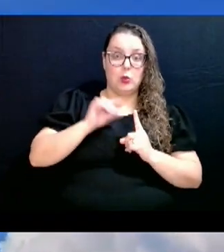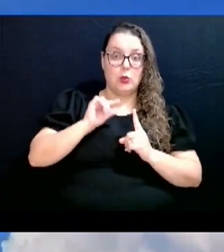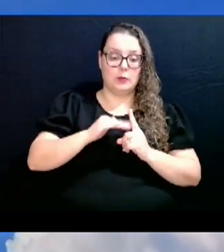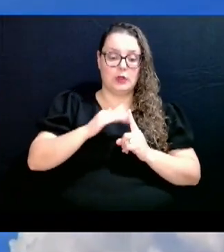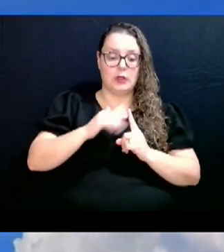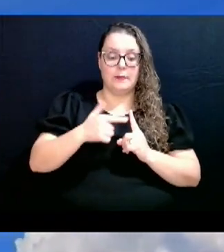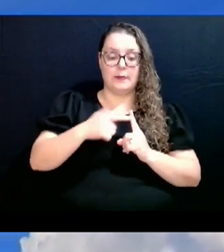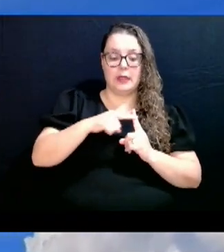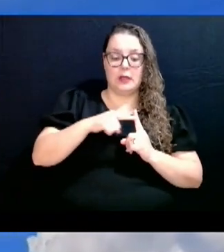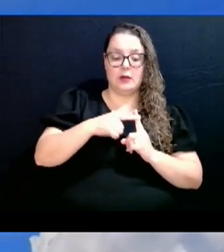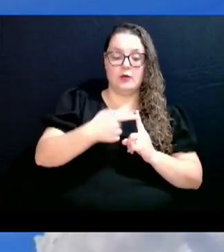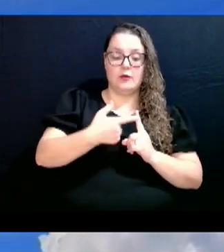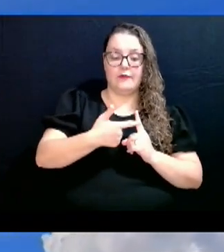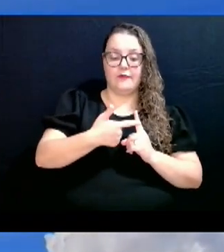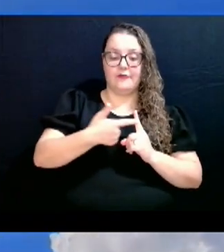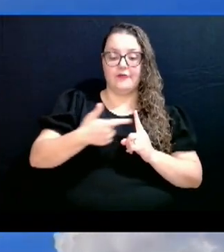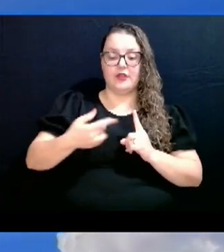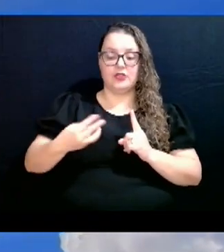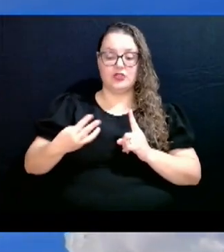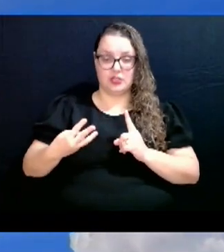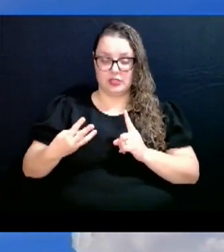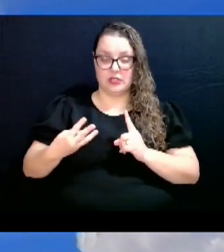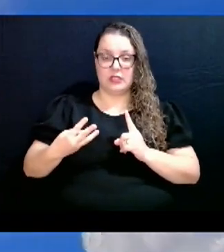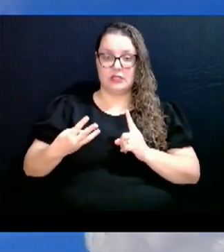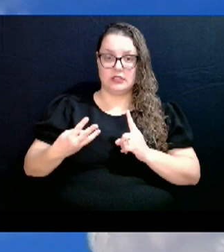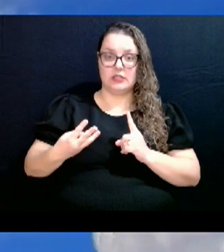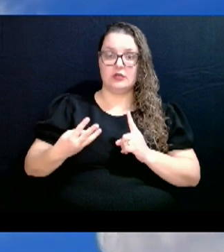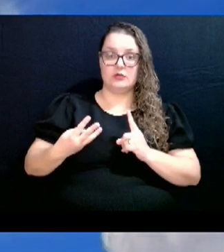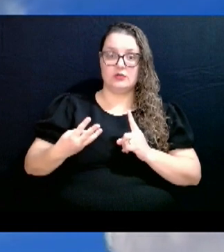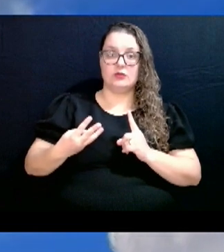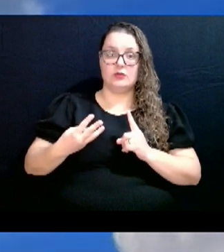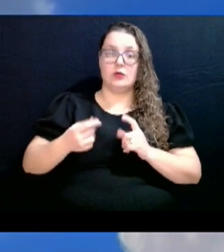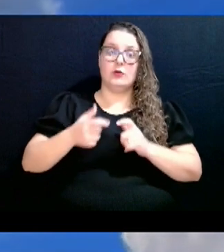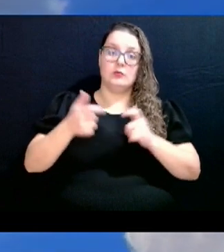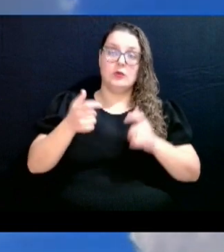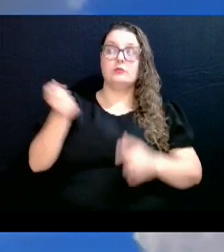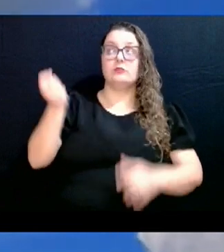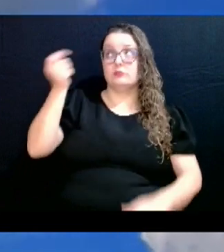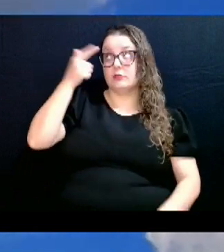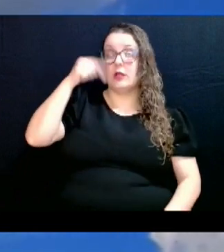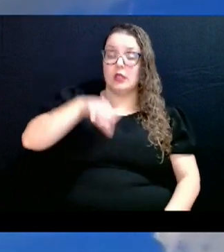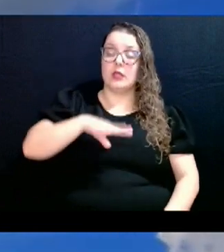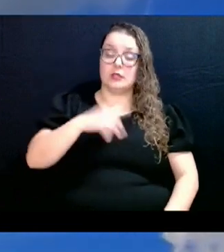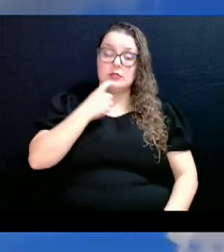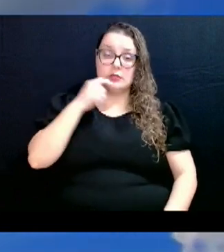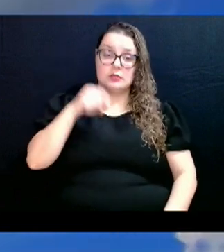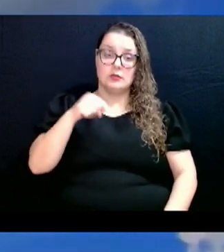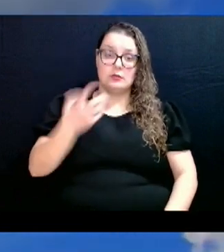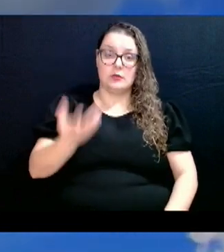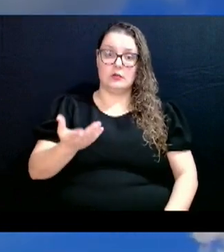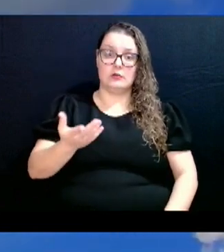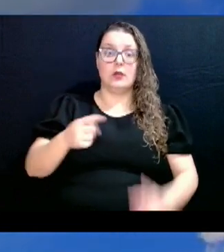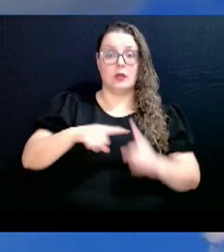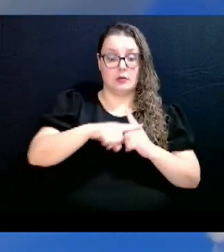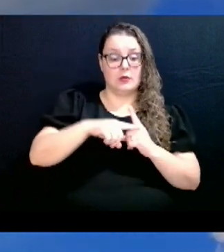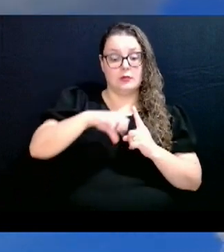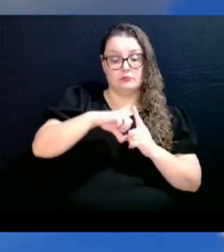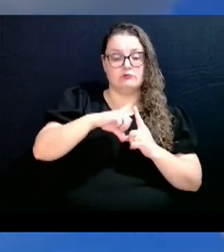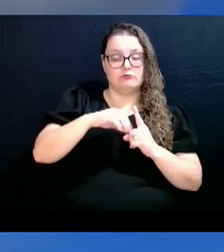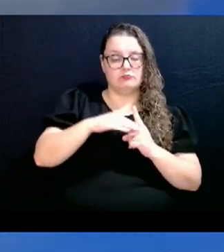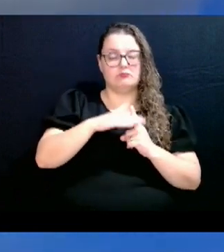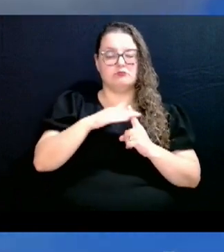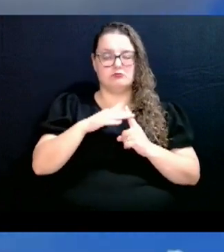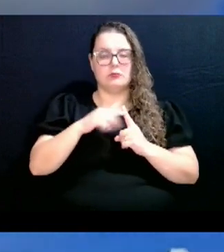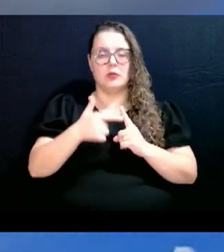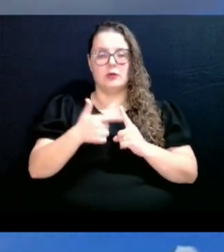a previsão diz que é de 23 graus, predomínio de sol aqui em Campinas, né? A mínima foi de 9, então deve chegar aos 23. Porém, gente,